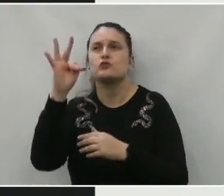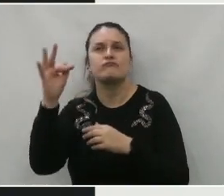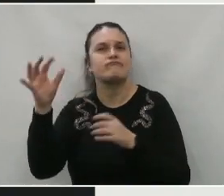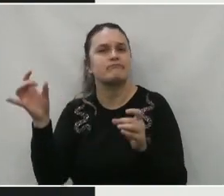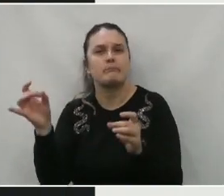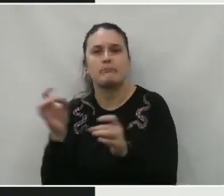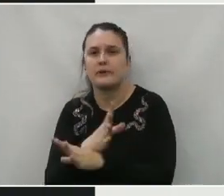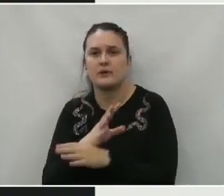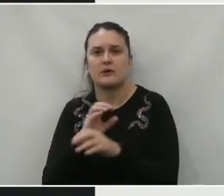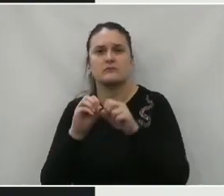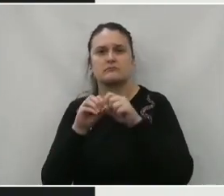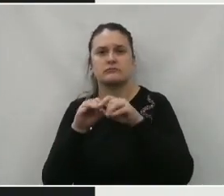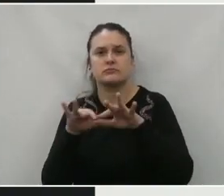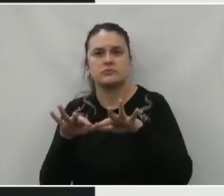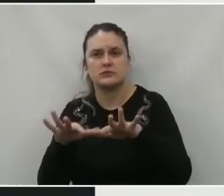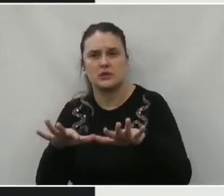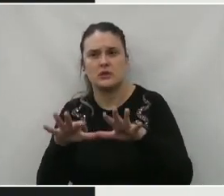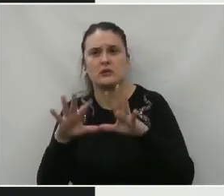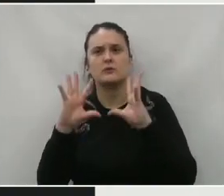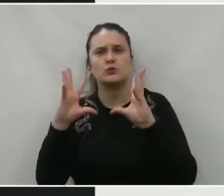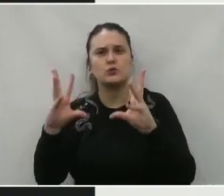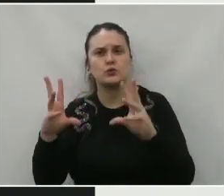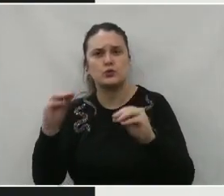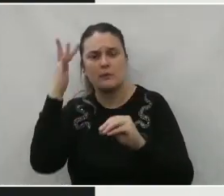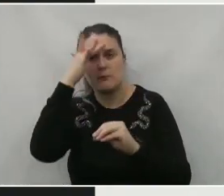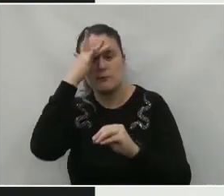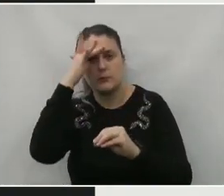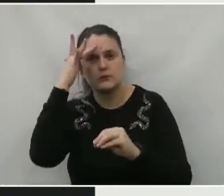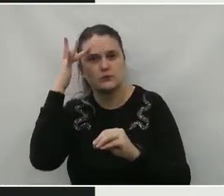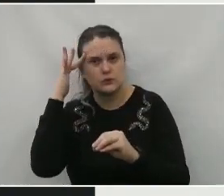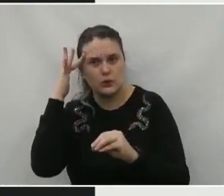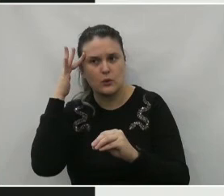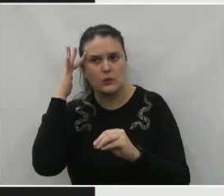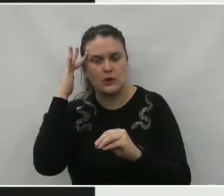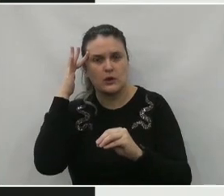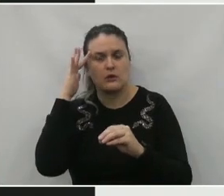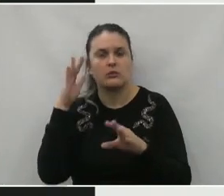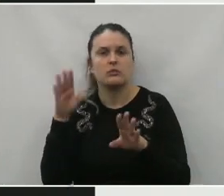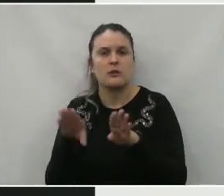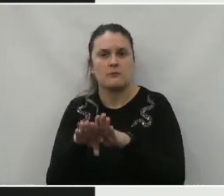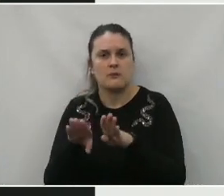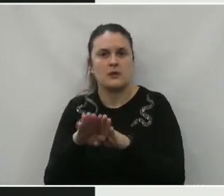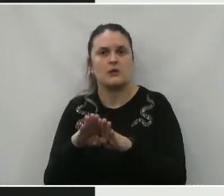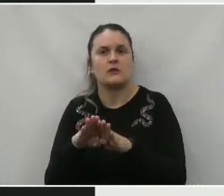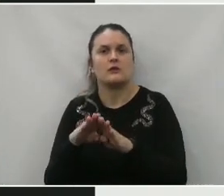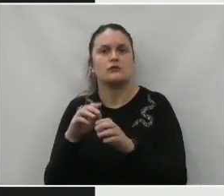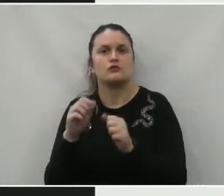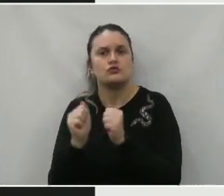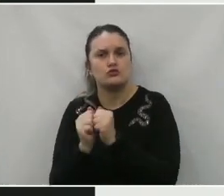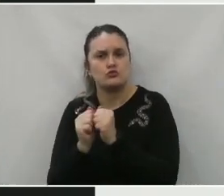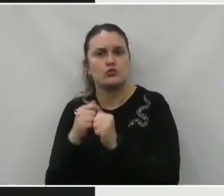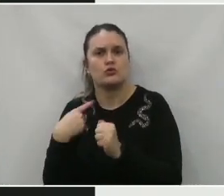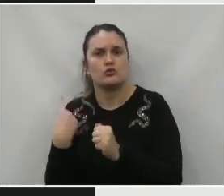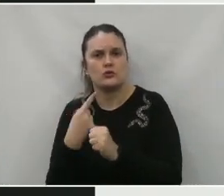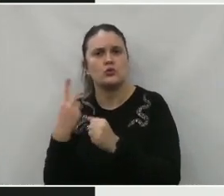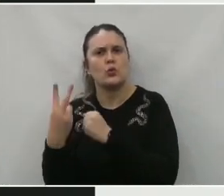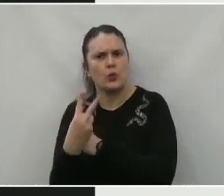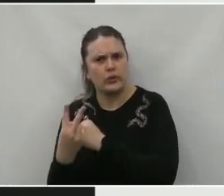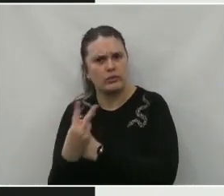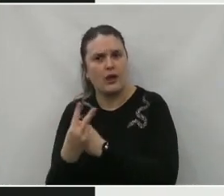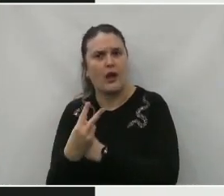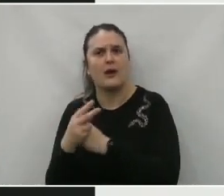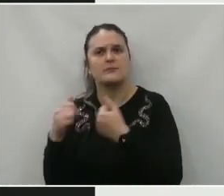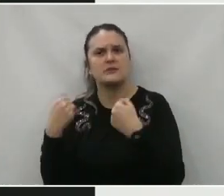essa pandemia. Todas as pessoas que estejam também junto conosco em se cuidar e seguir